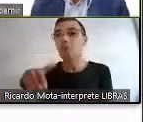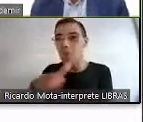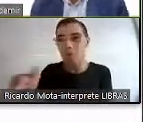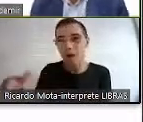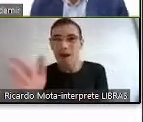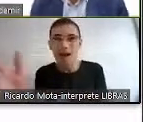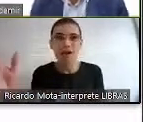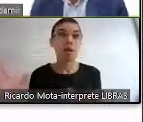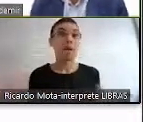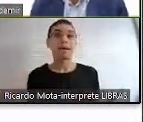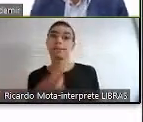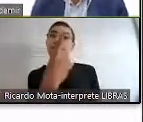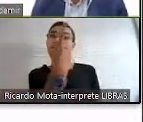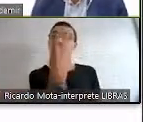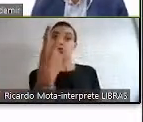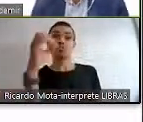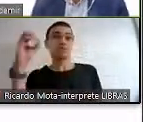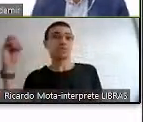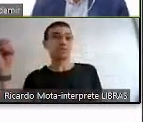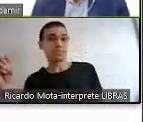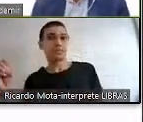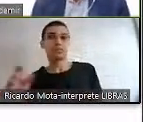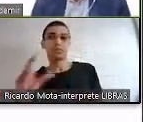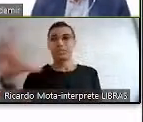que corresponde a 1.200 quilos.